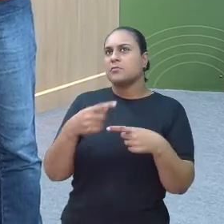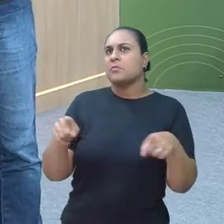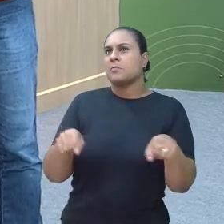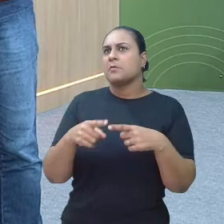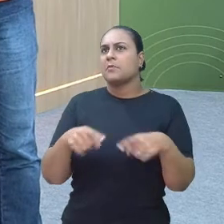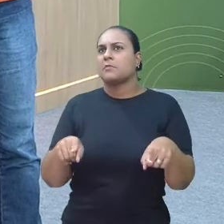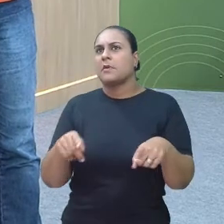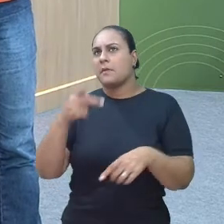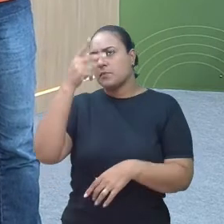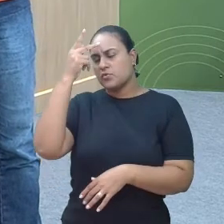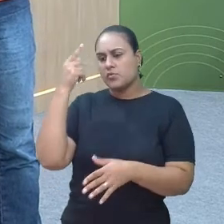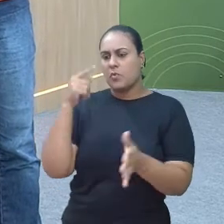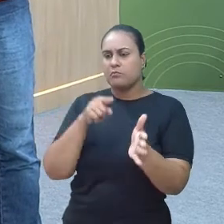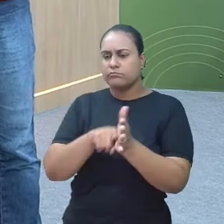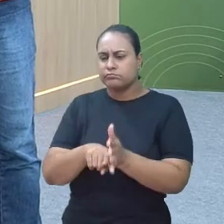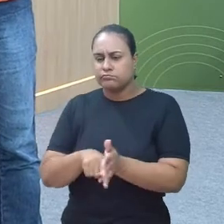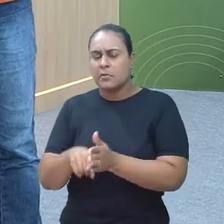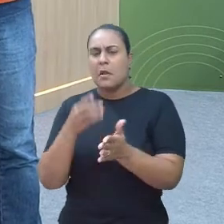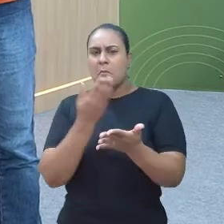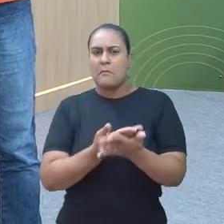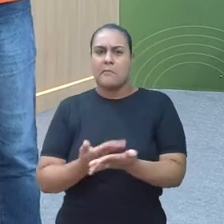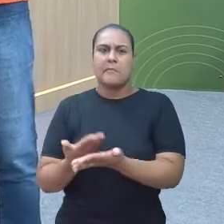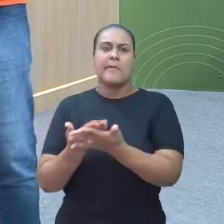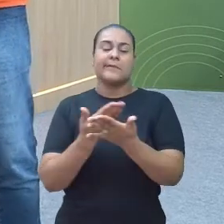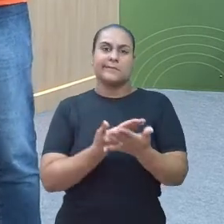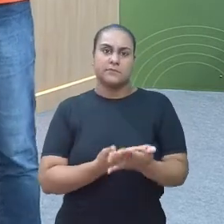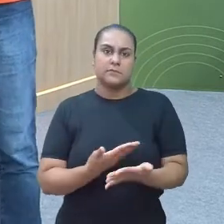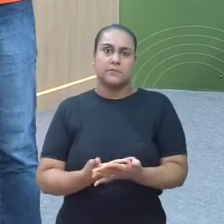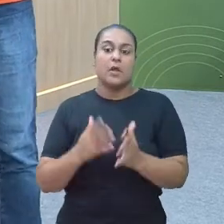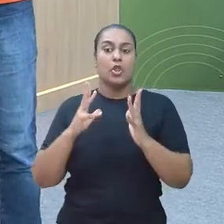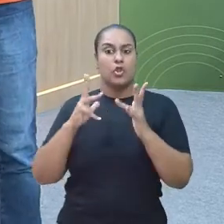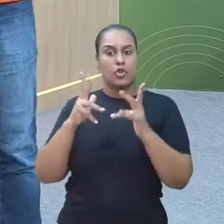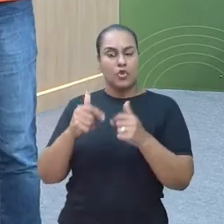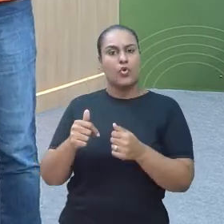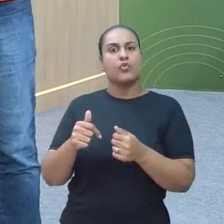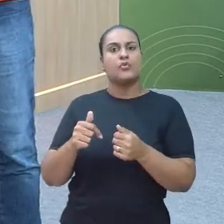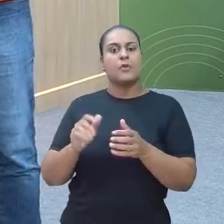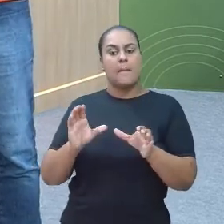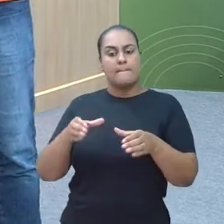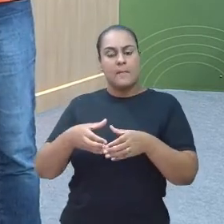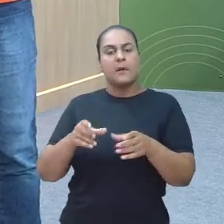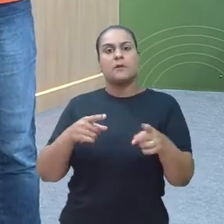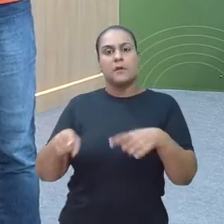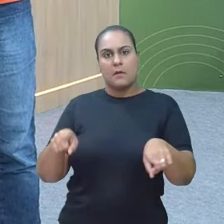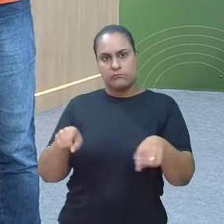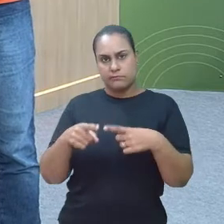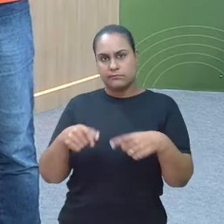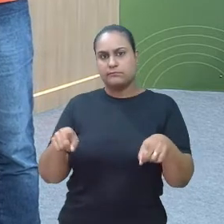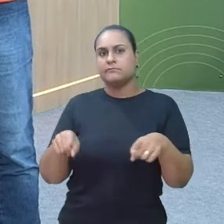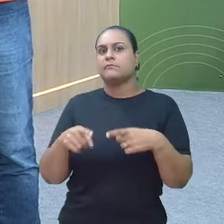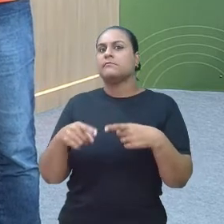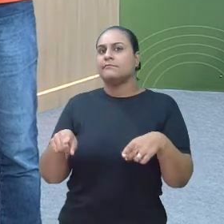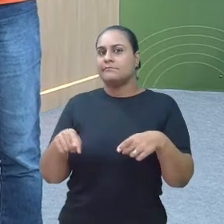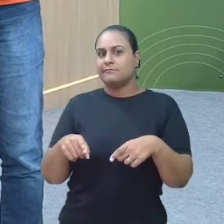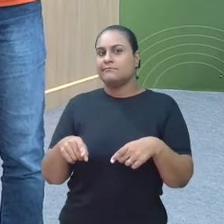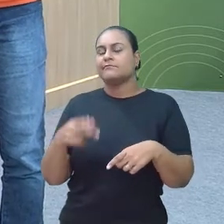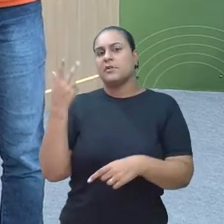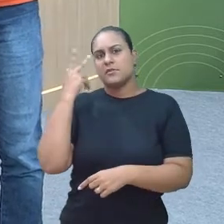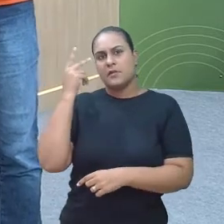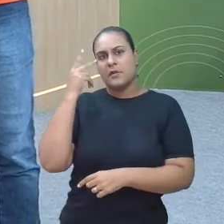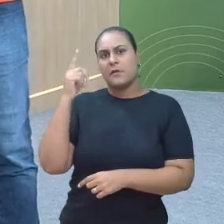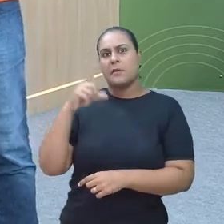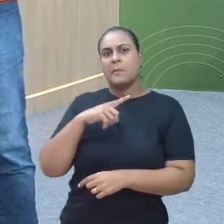precisa estudar muito, e é importante que, né, todos os músicos precisam estudar, mas a gente está falando especialmente de uma orquestra sinfônica, geralmente passam